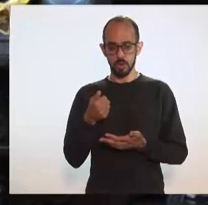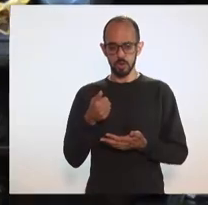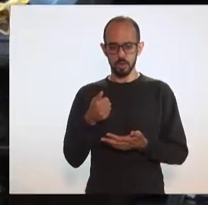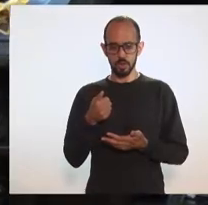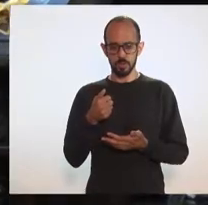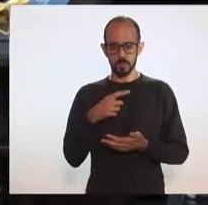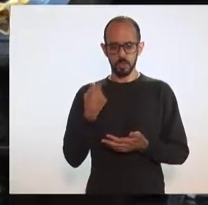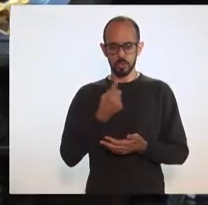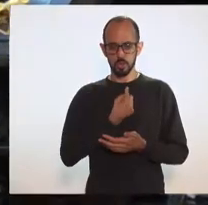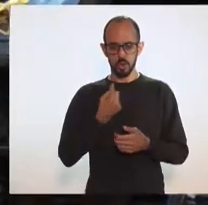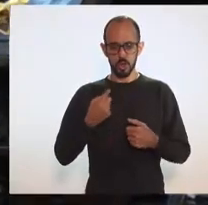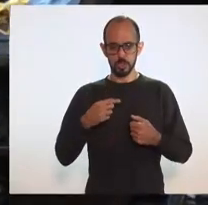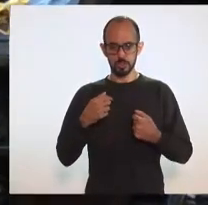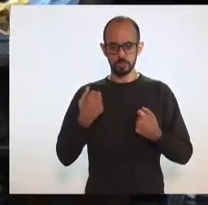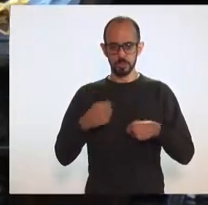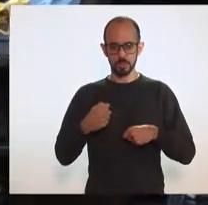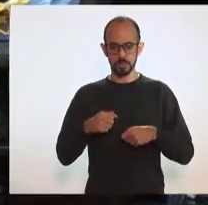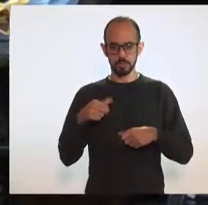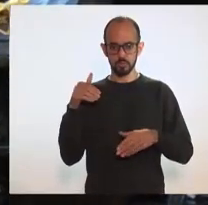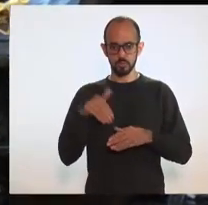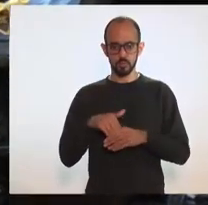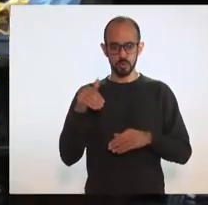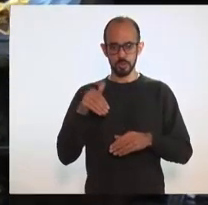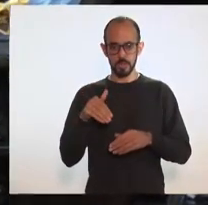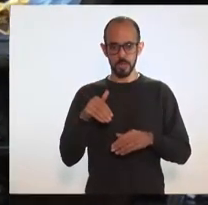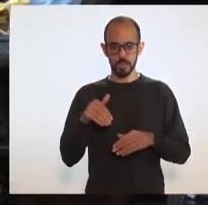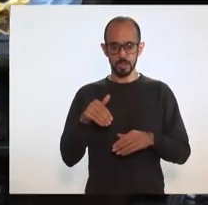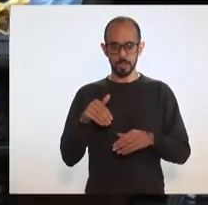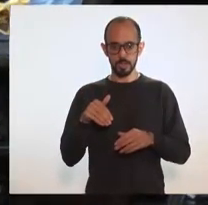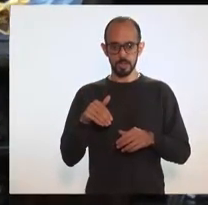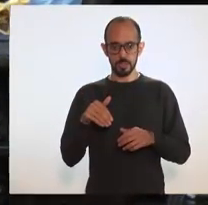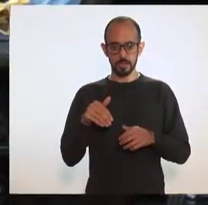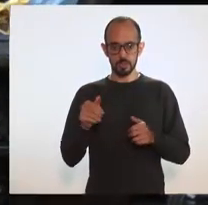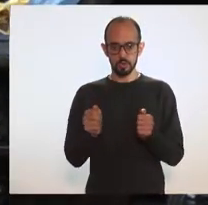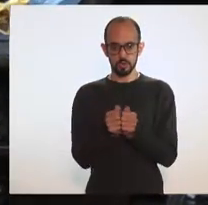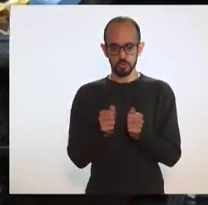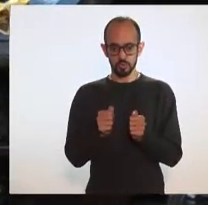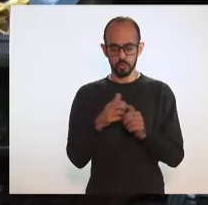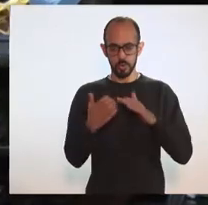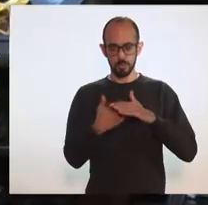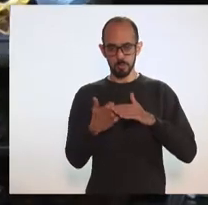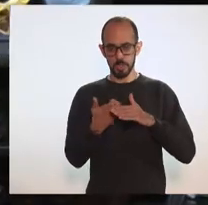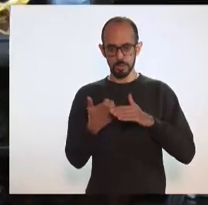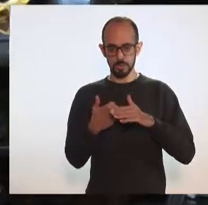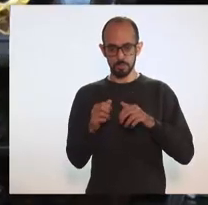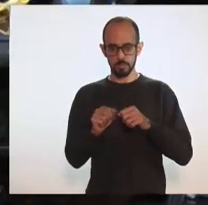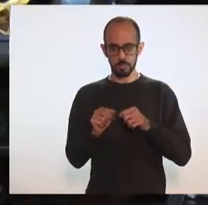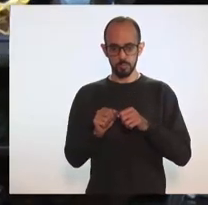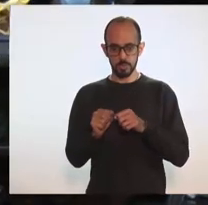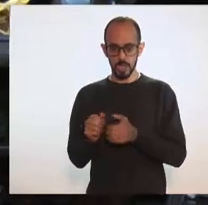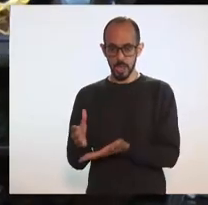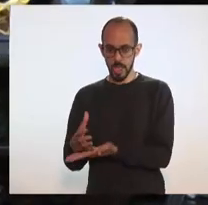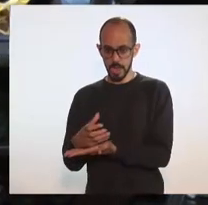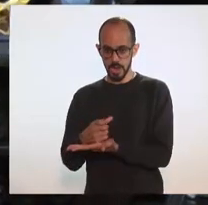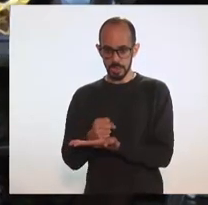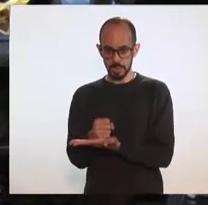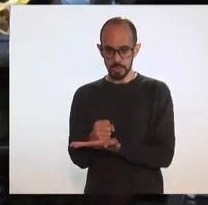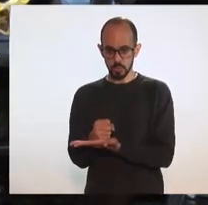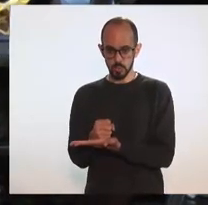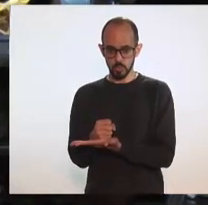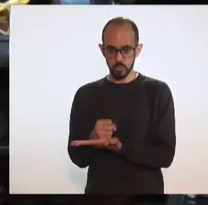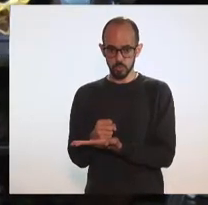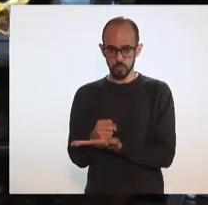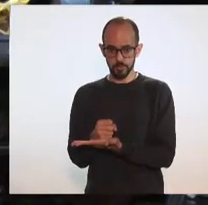a gente possa voltar amor e trazer empresa trazer arrecadação só para não fechar questão logicamente ganhou